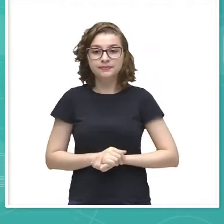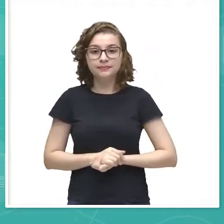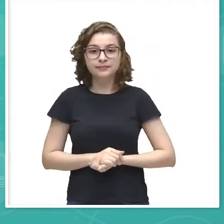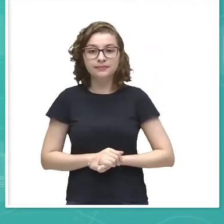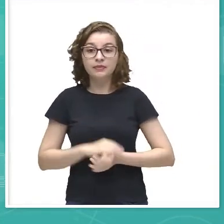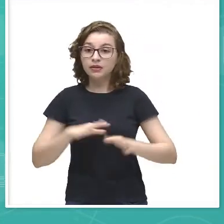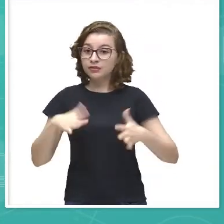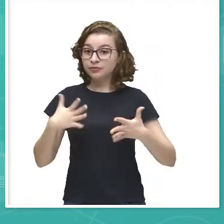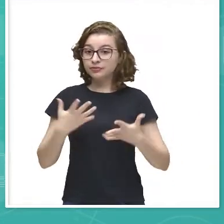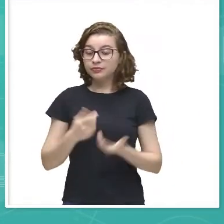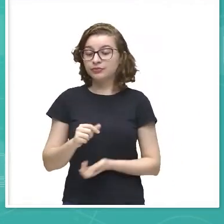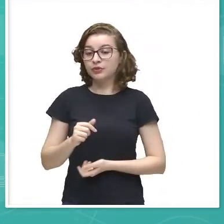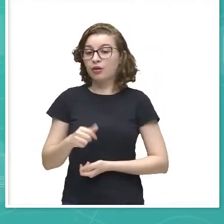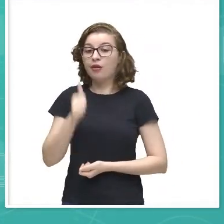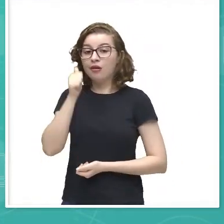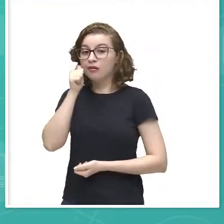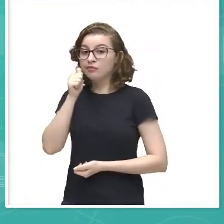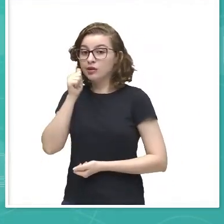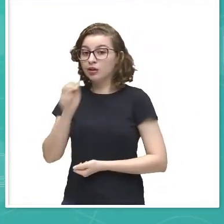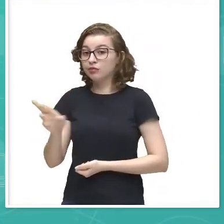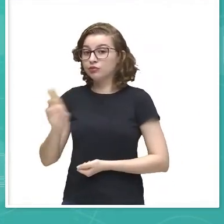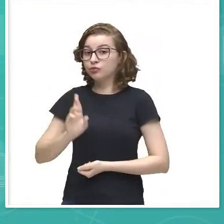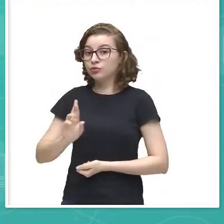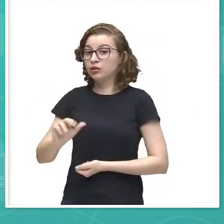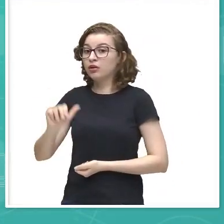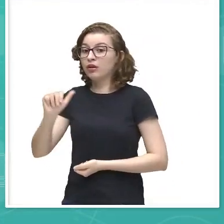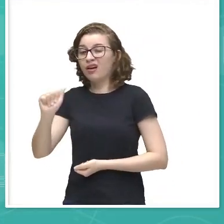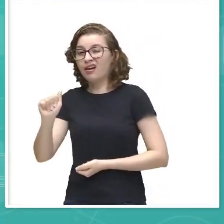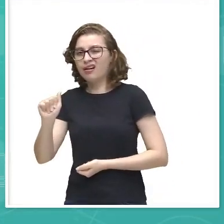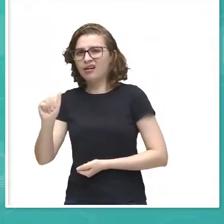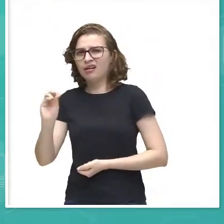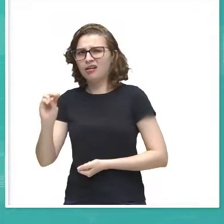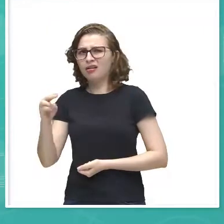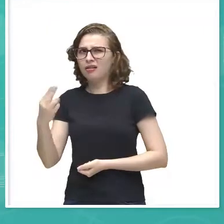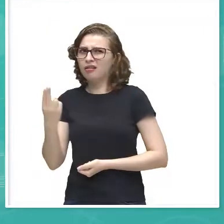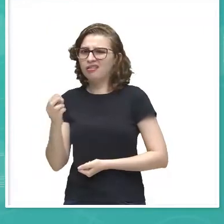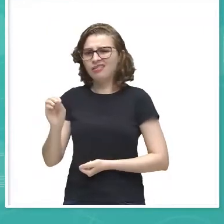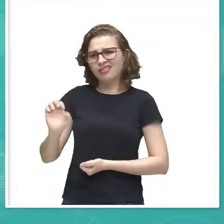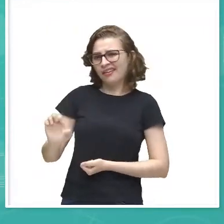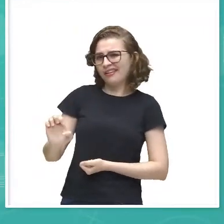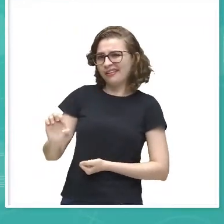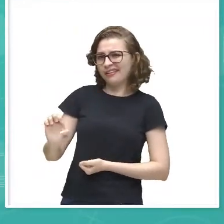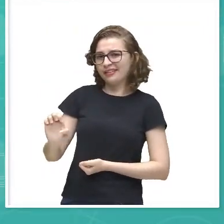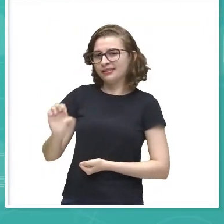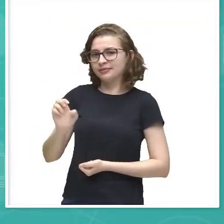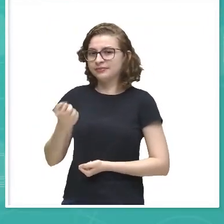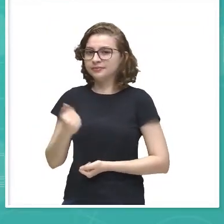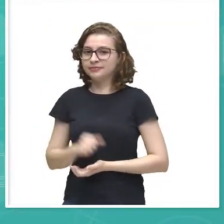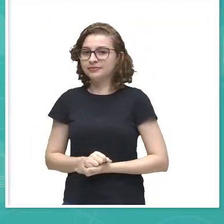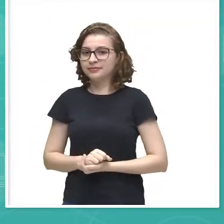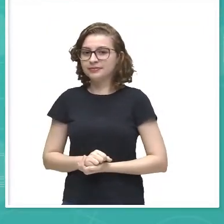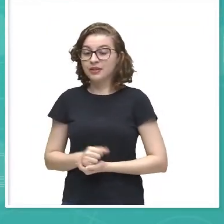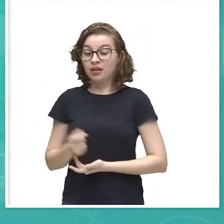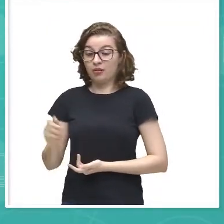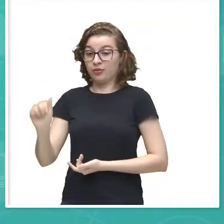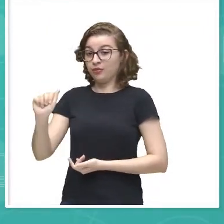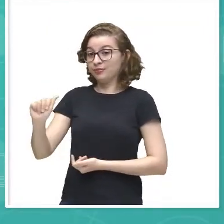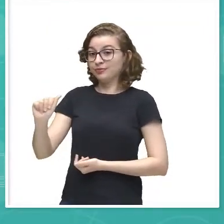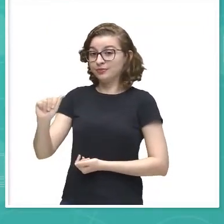A Ludmila, ela acha que é a letra A ou a letra E. A Luana acha que é a letra